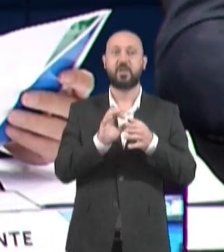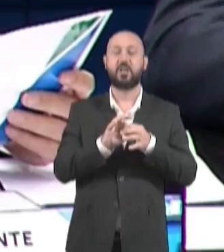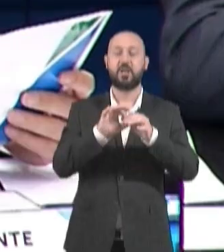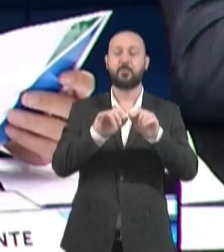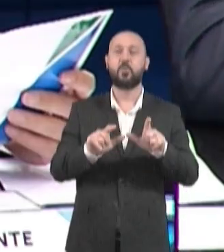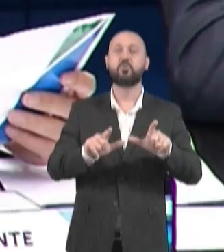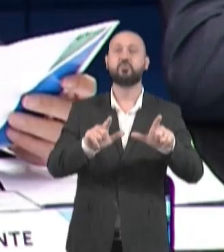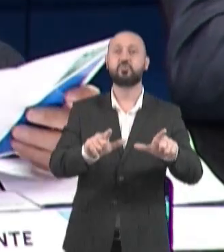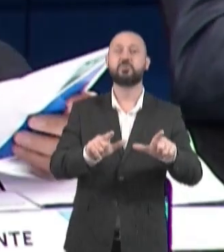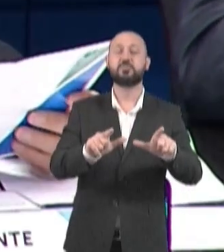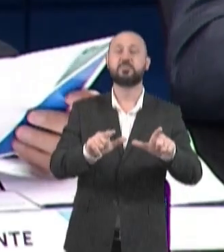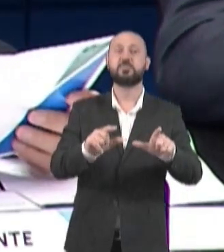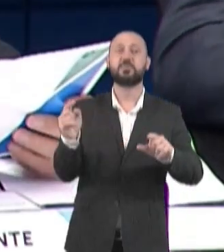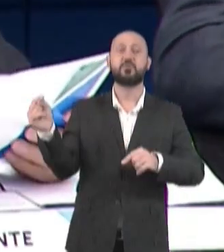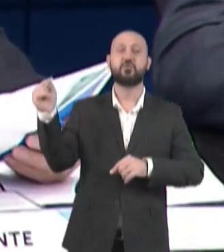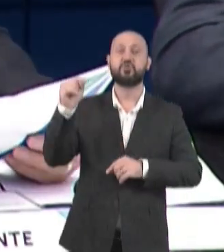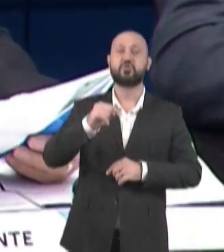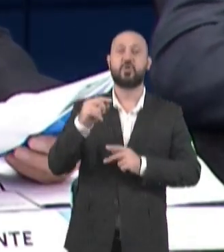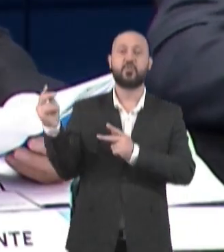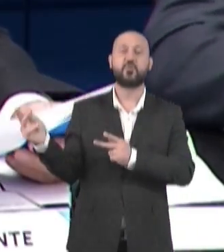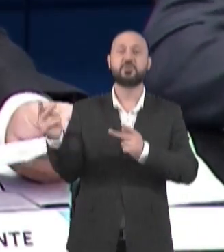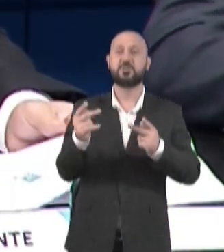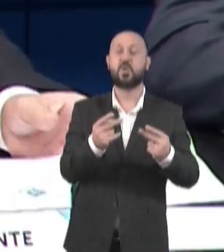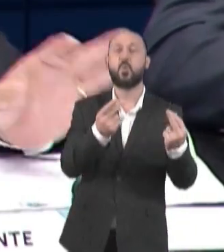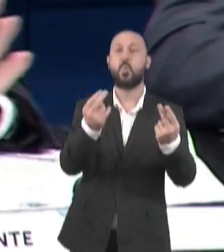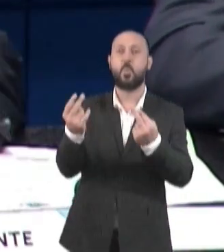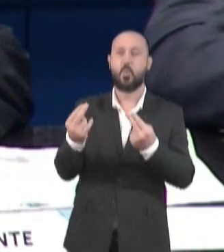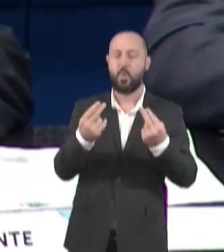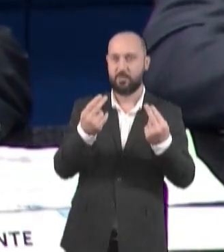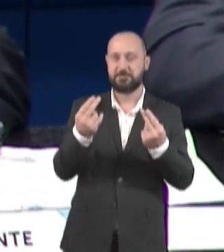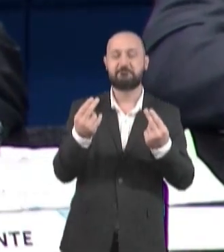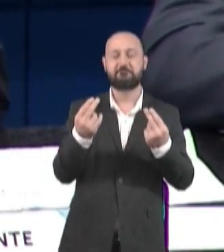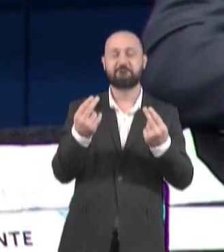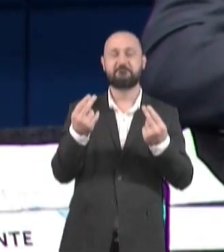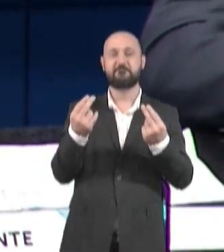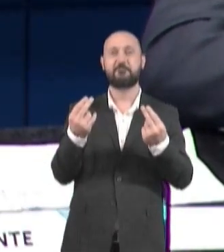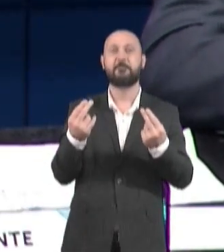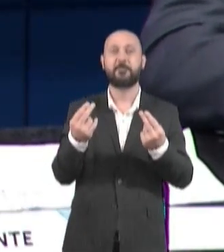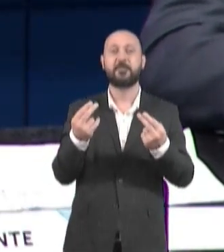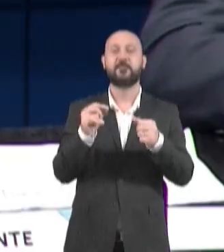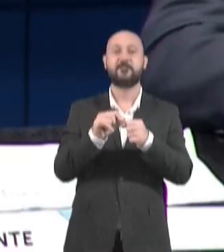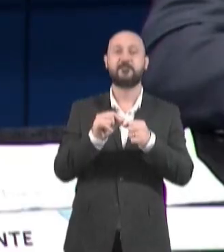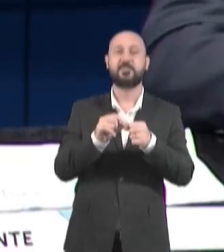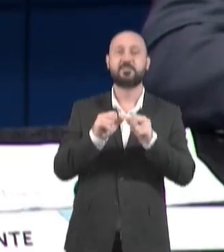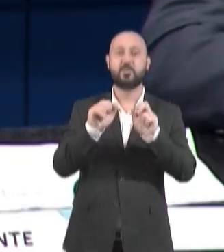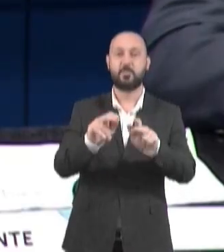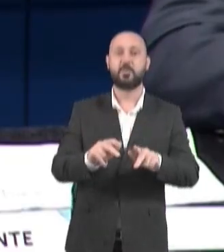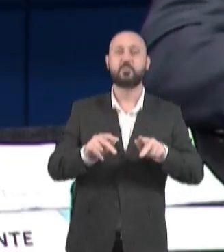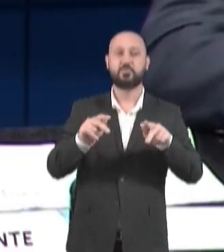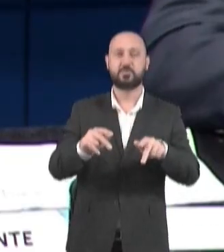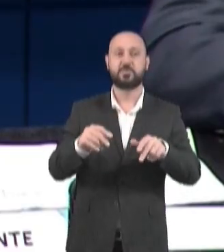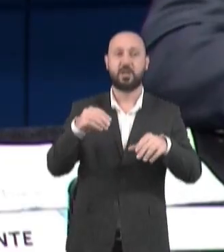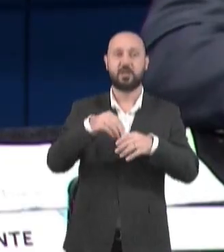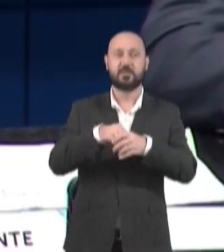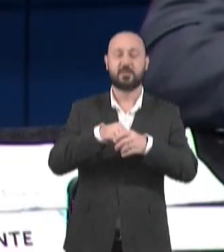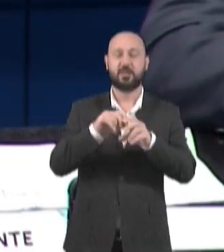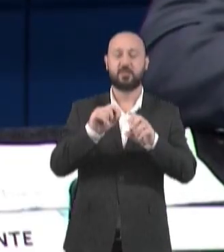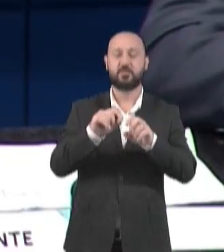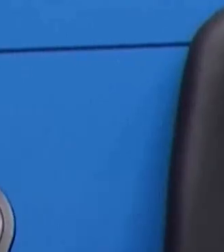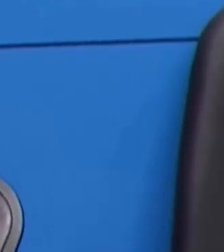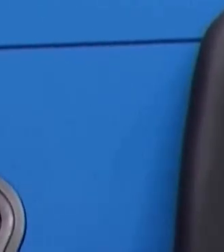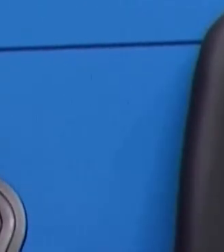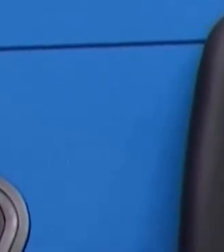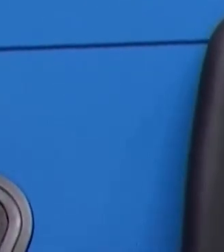concedendo o diploma de ilustre visitante, bem como vamos fazer uma audiência agora na